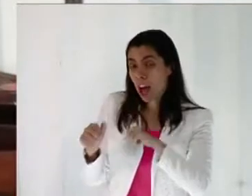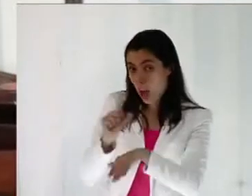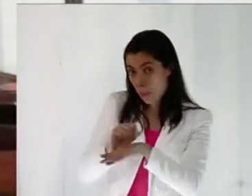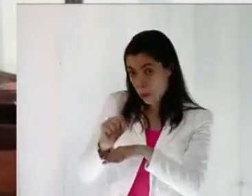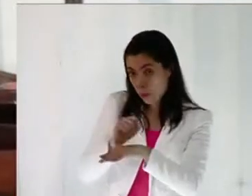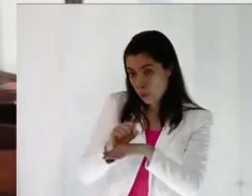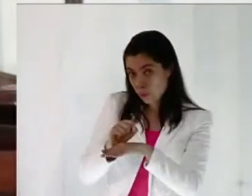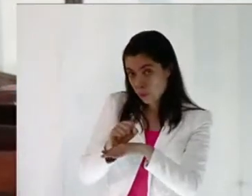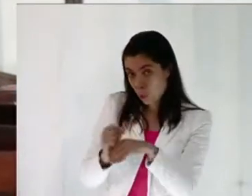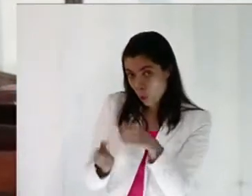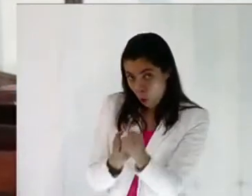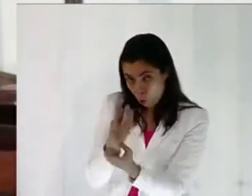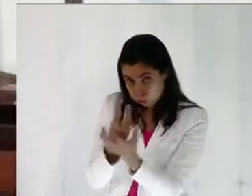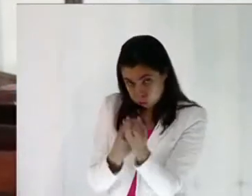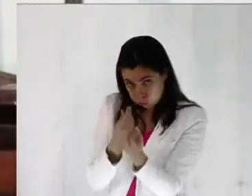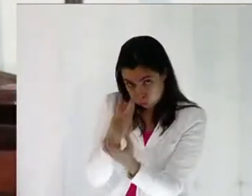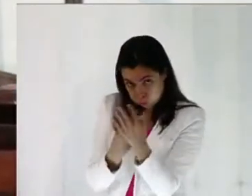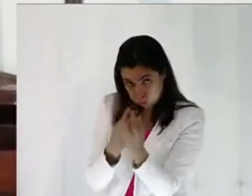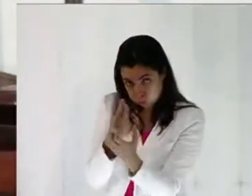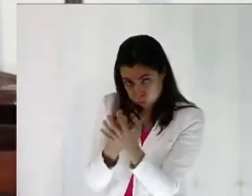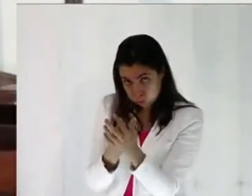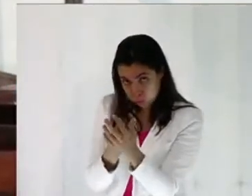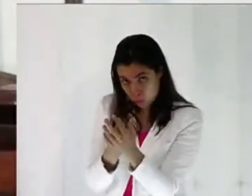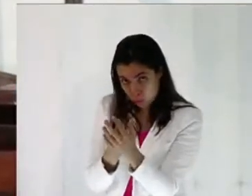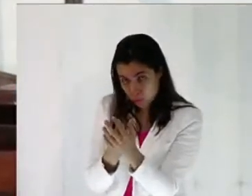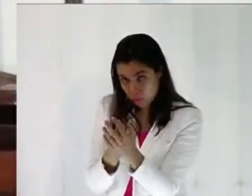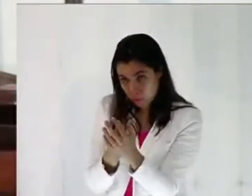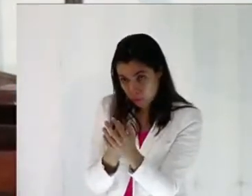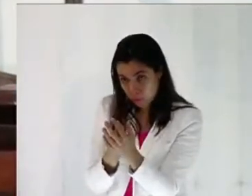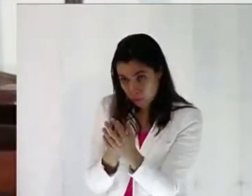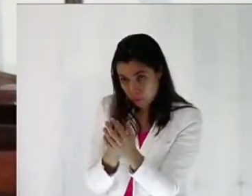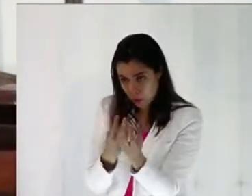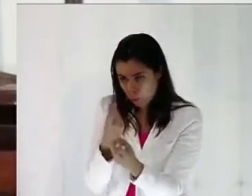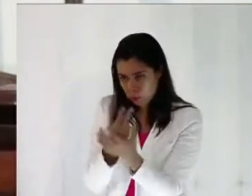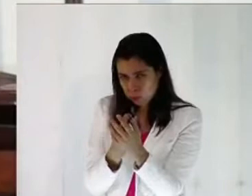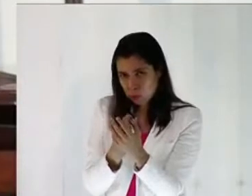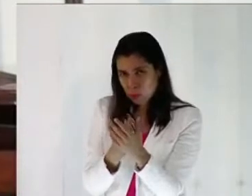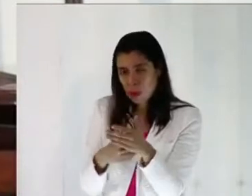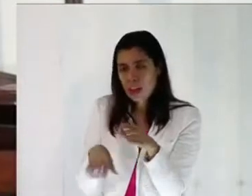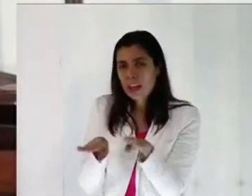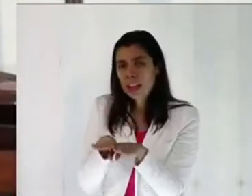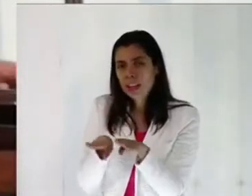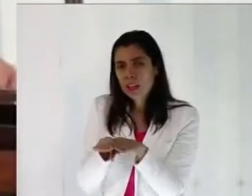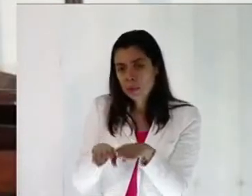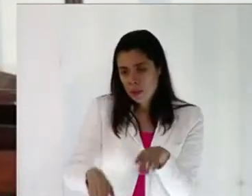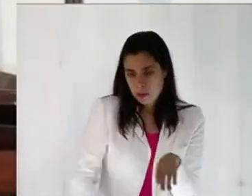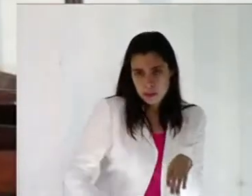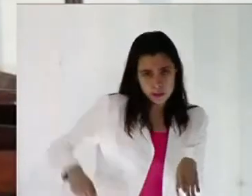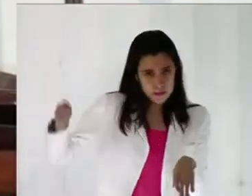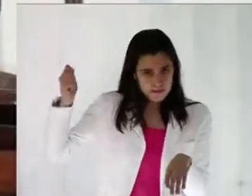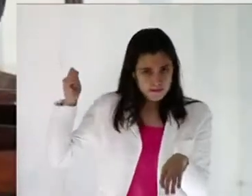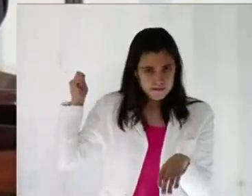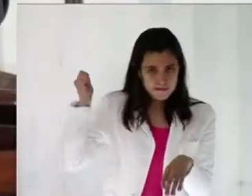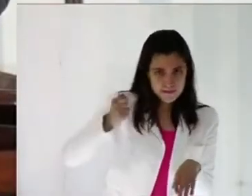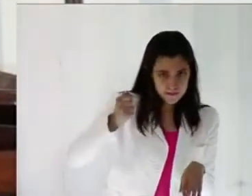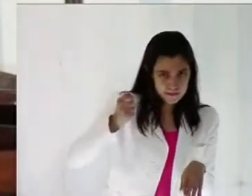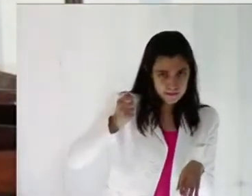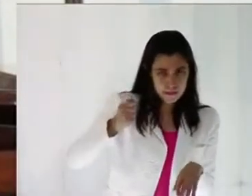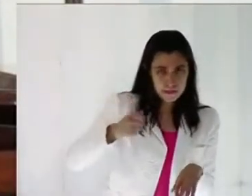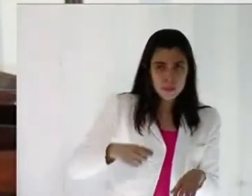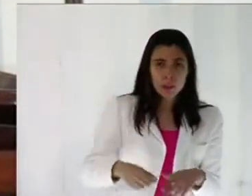que seria utilizado para sacrificar Isaac. Daqui a pouquinho, irmãos, nós voltaremos